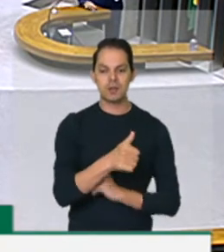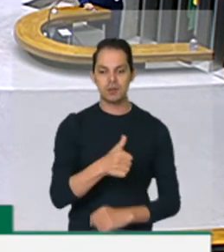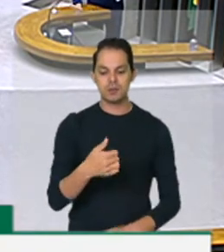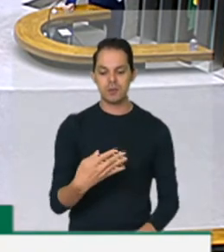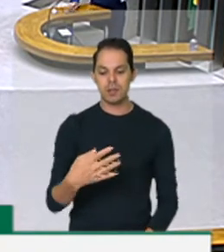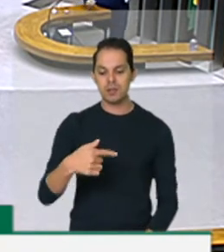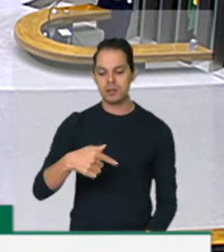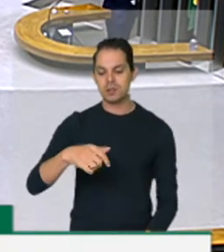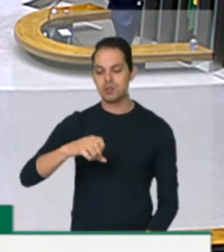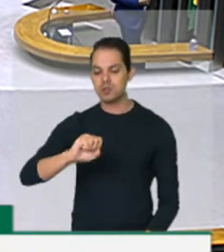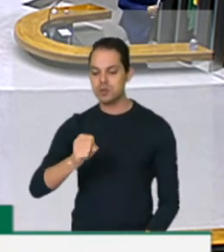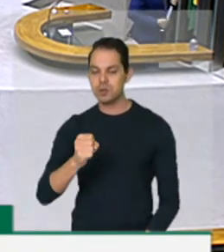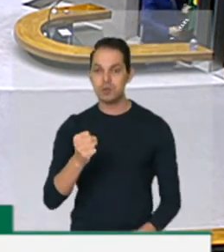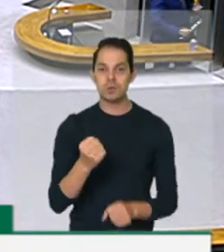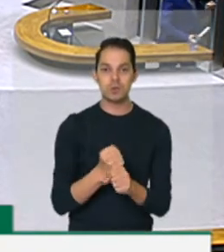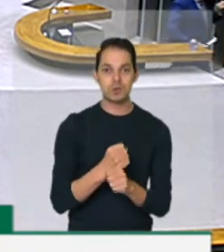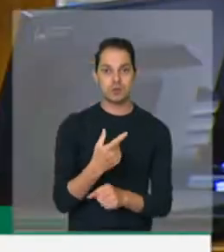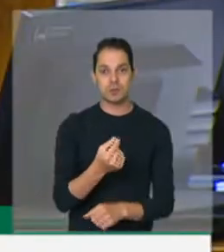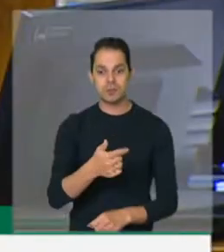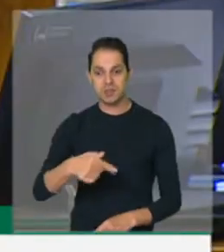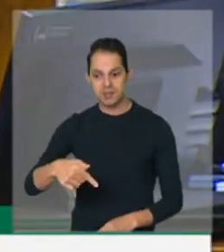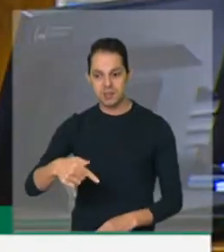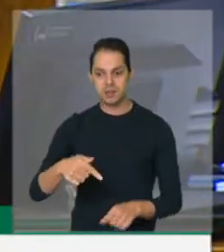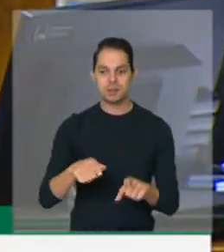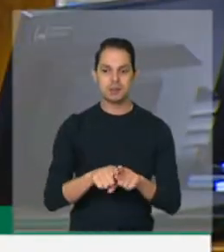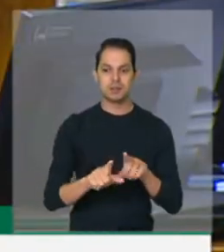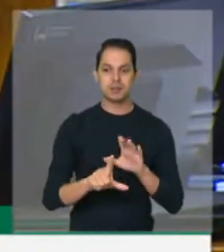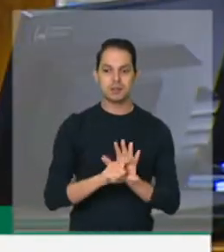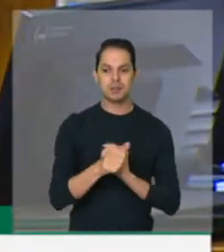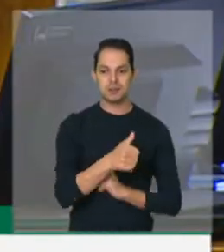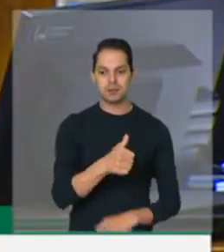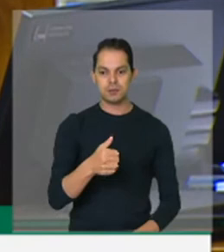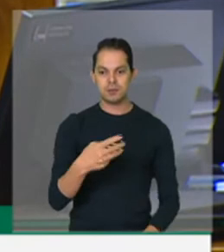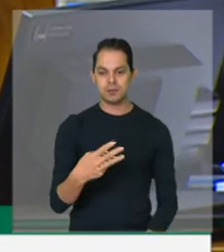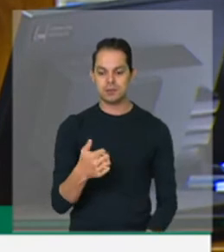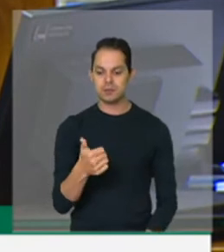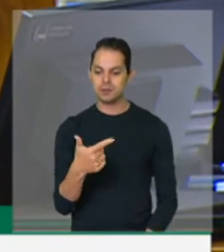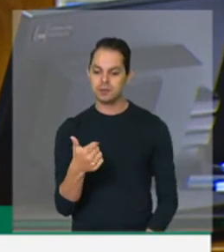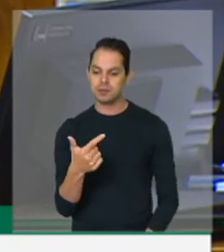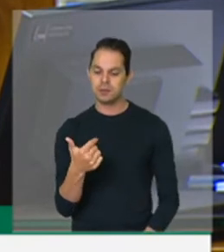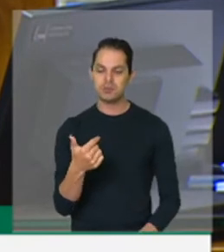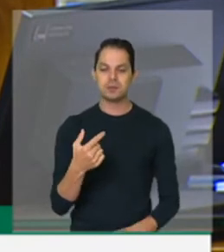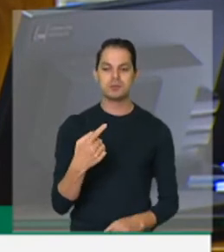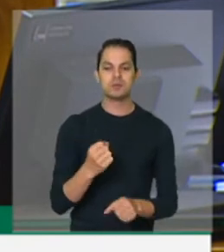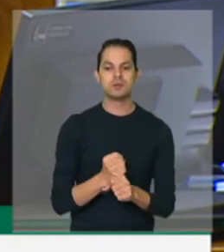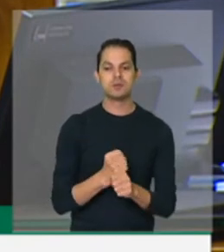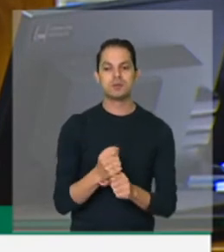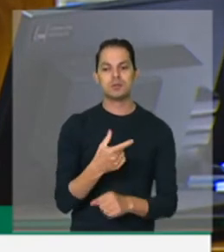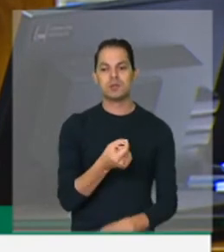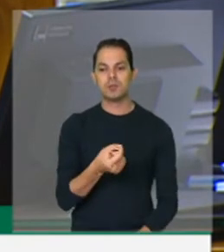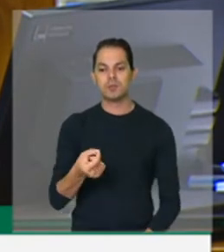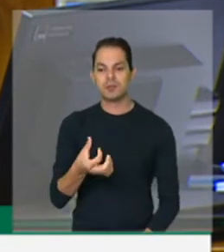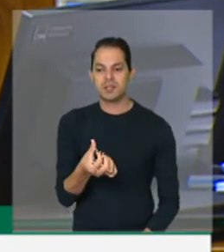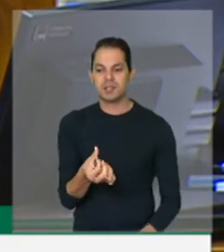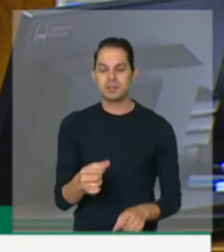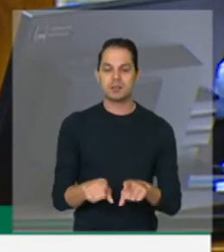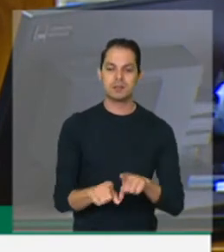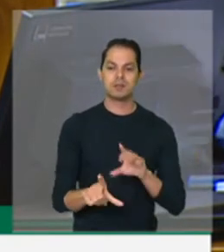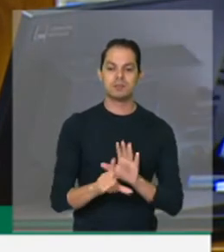11.478 de 29 de maio de 2007, a lei número 11.312 de 27 de junho de 2006, a lei